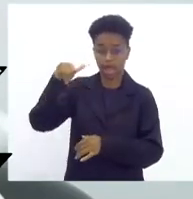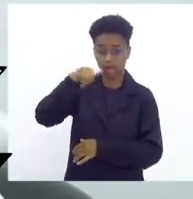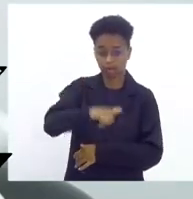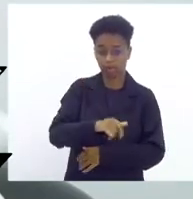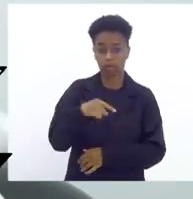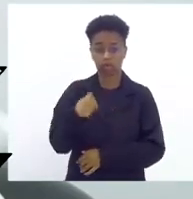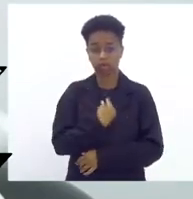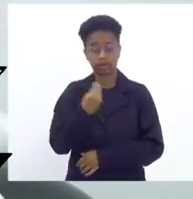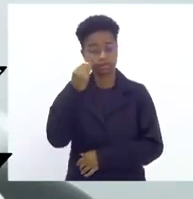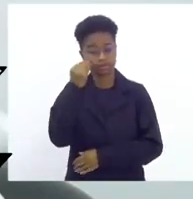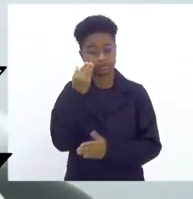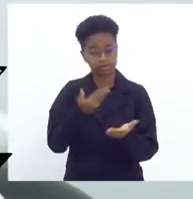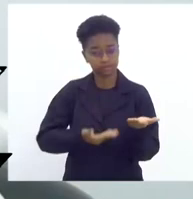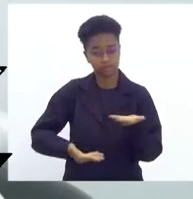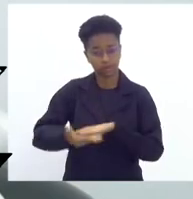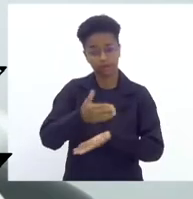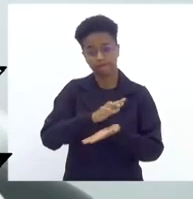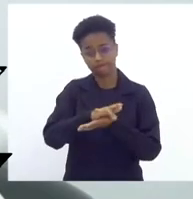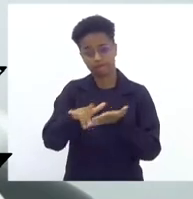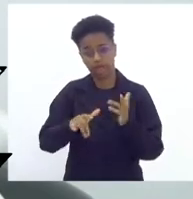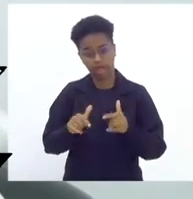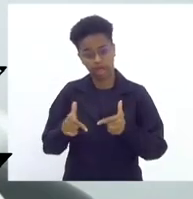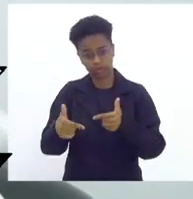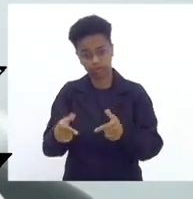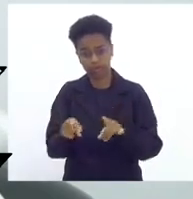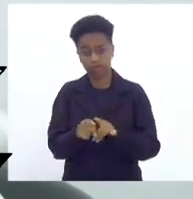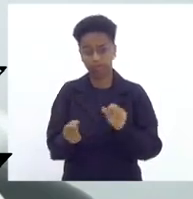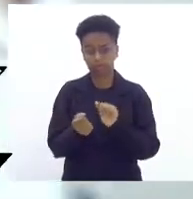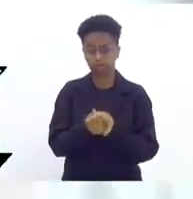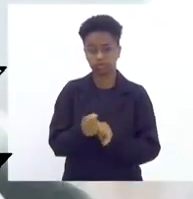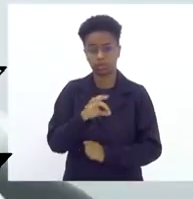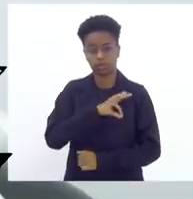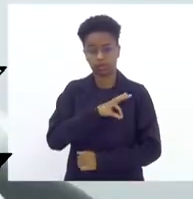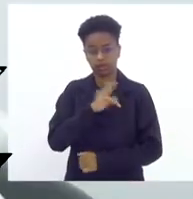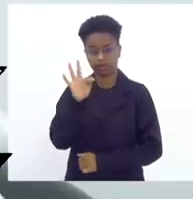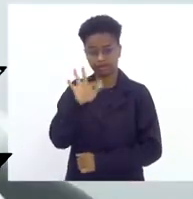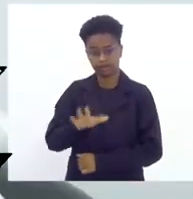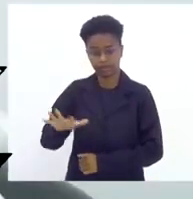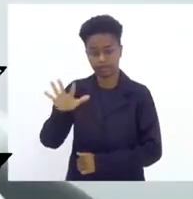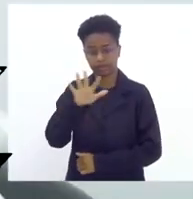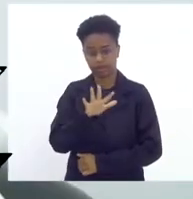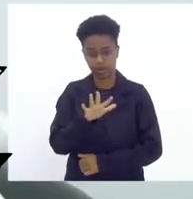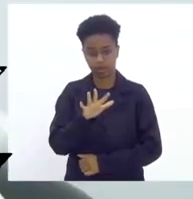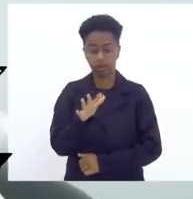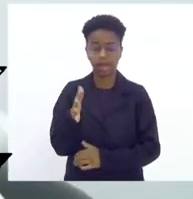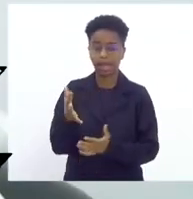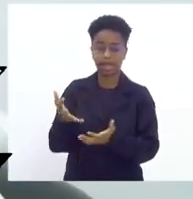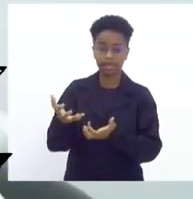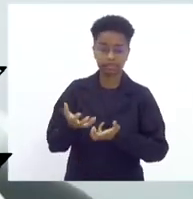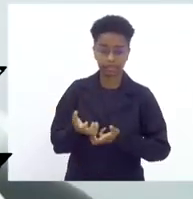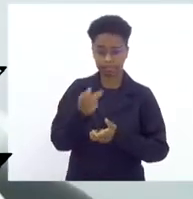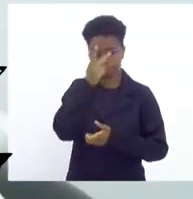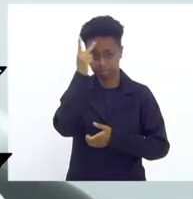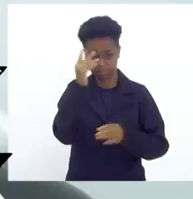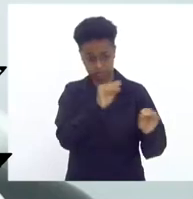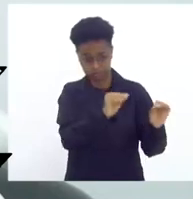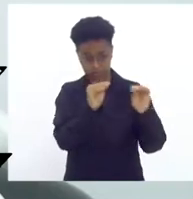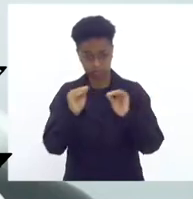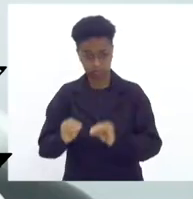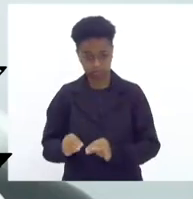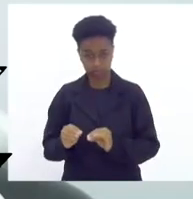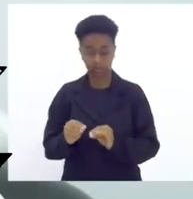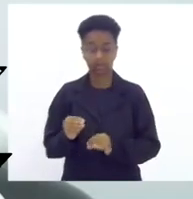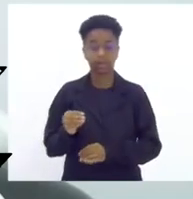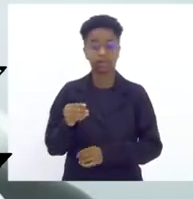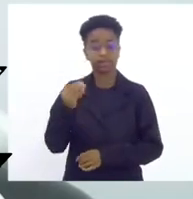um termo de cooperação com vários atores inclusive com a polícia federal é que recebe o Imigrante exatamente para criar um